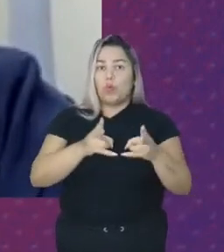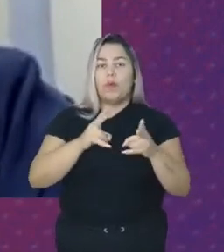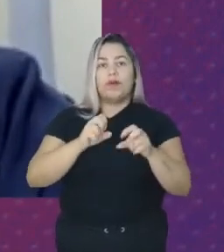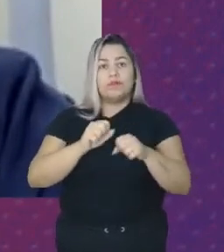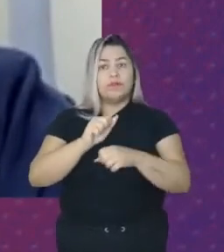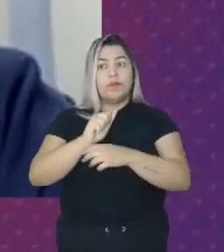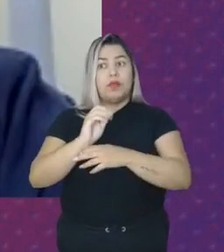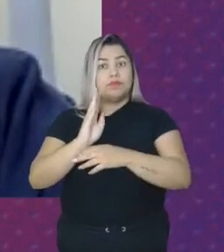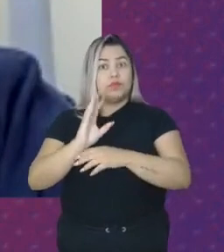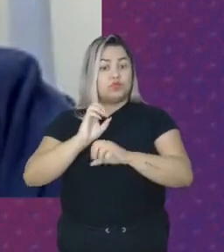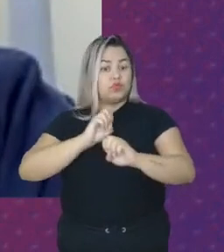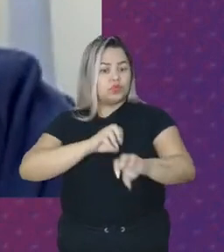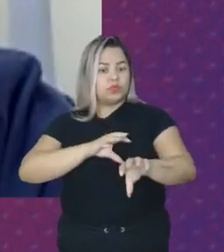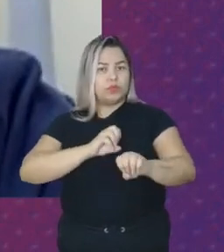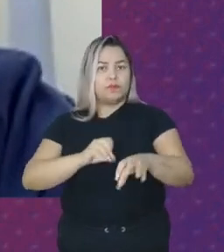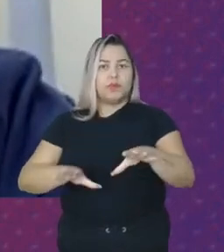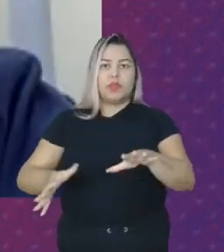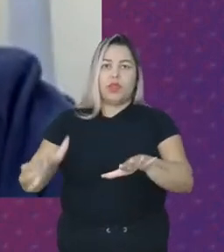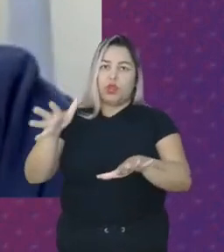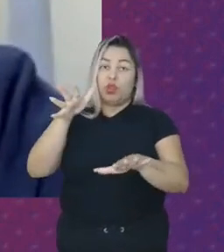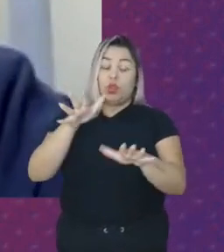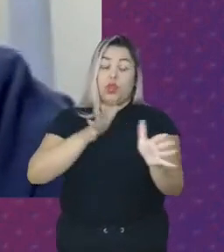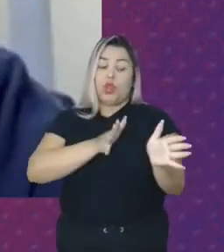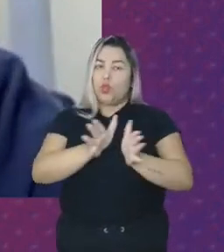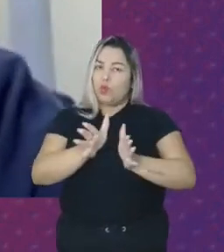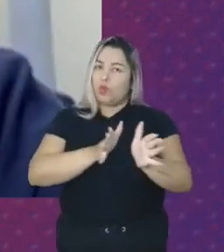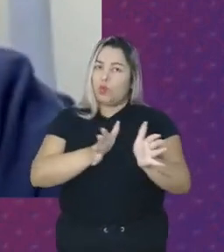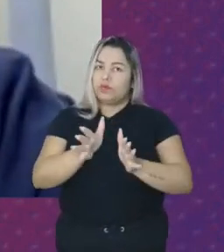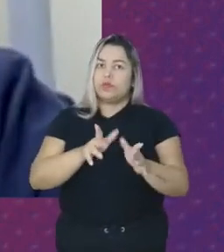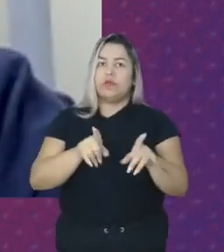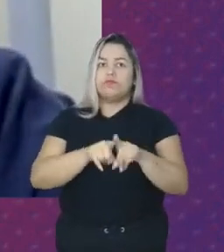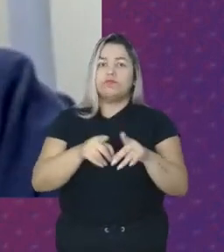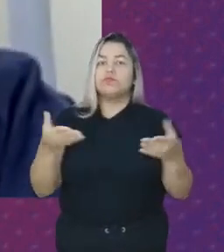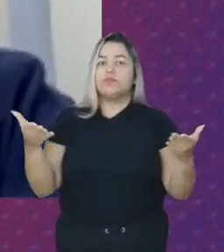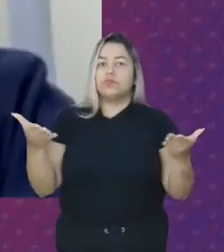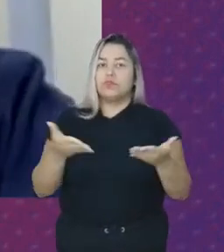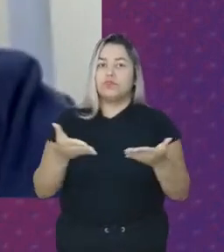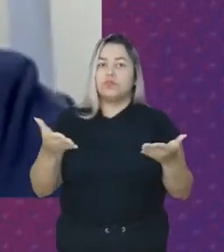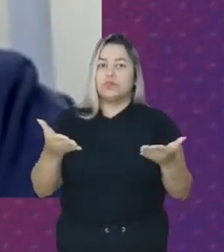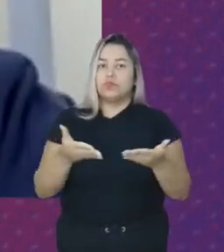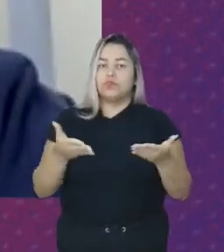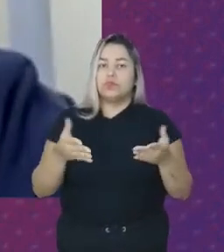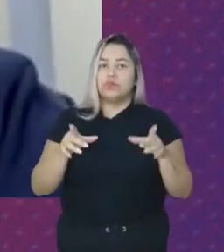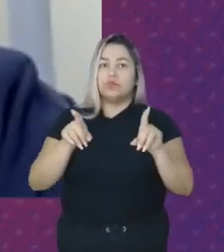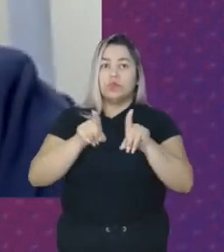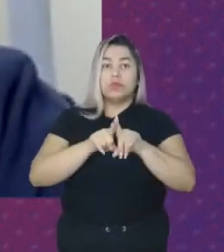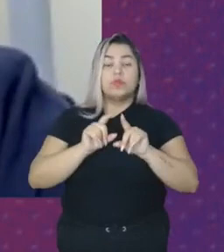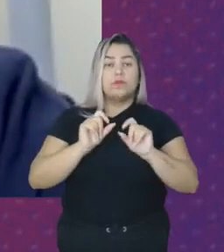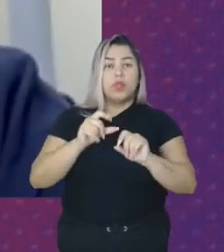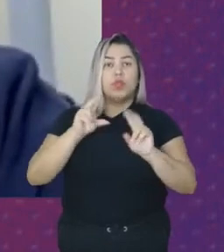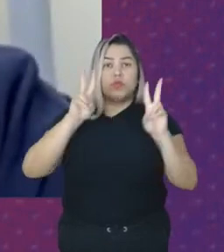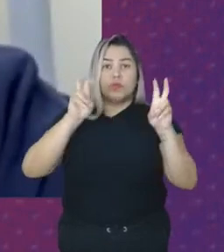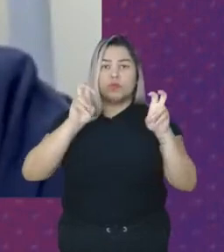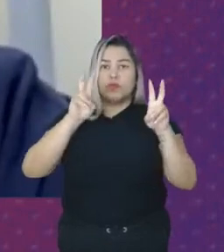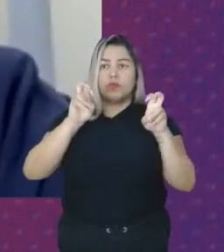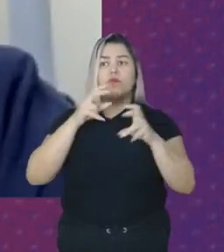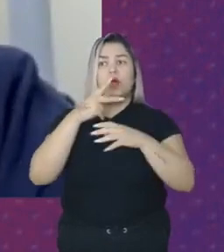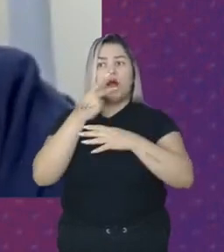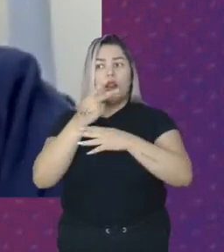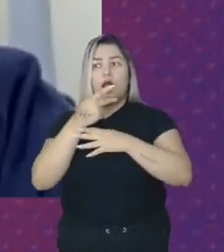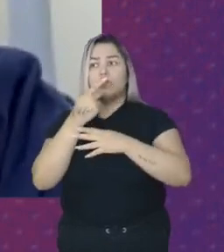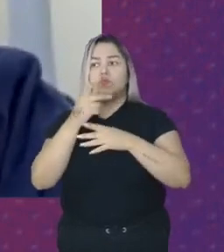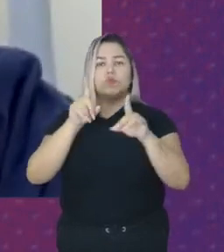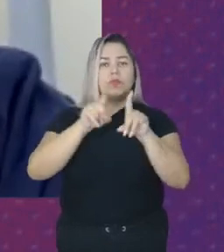Alfabetização, Diversidade e Inclusão. E nossa aula de hoje é sobre um tema que eu tenho militado